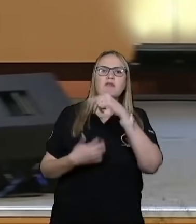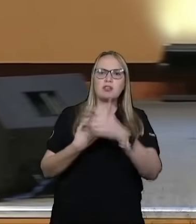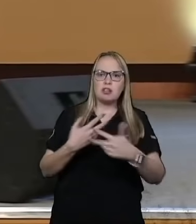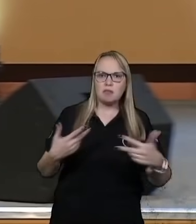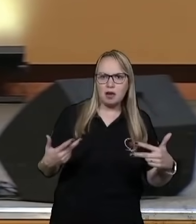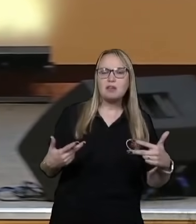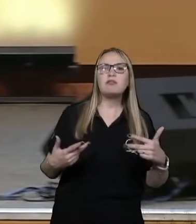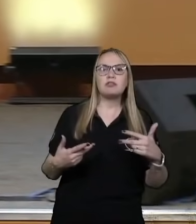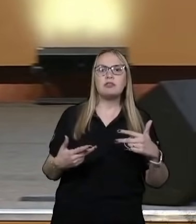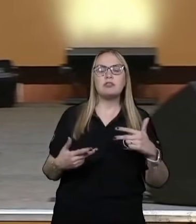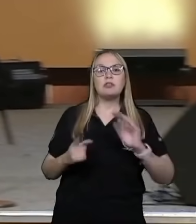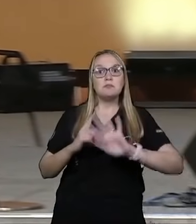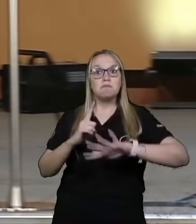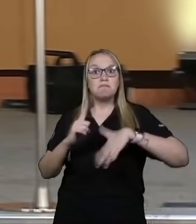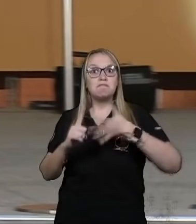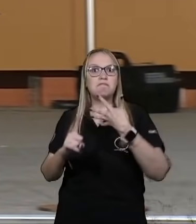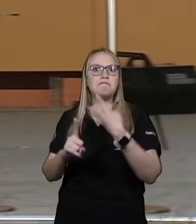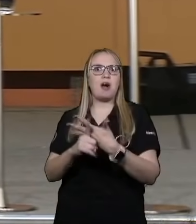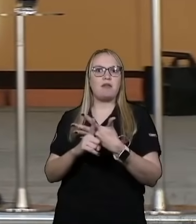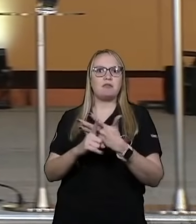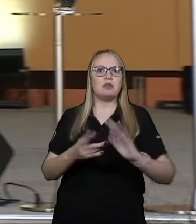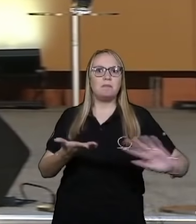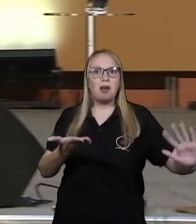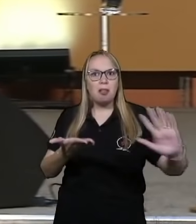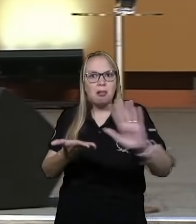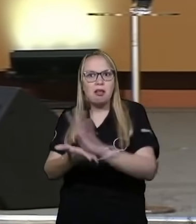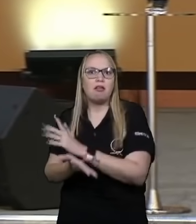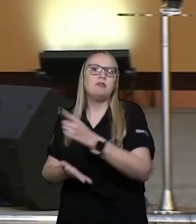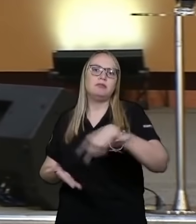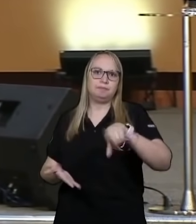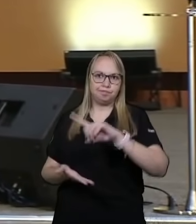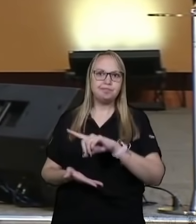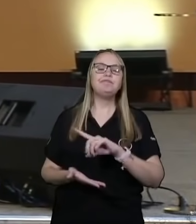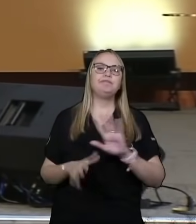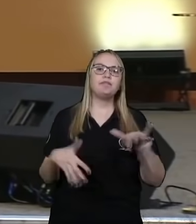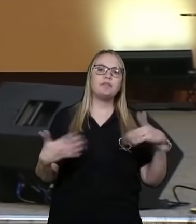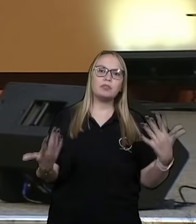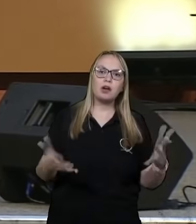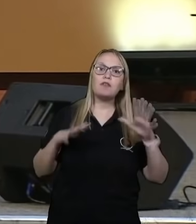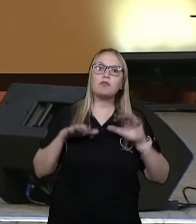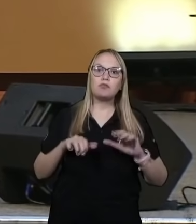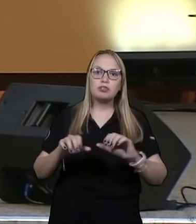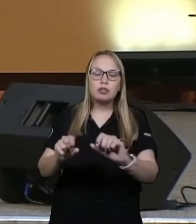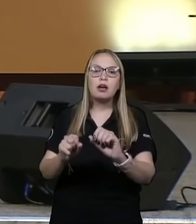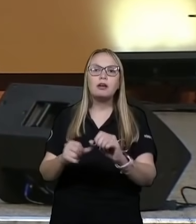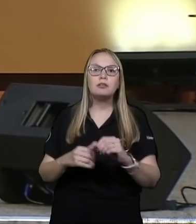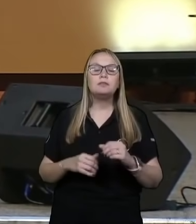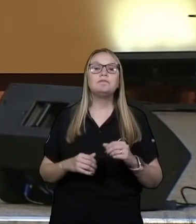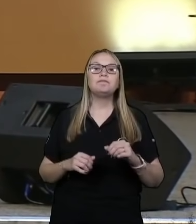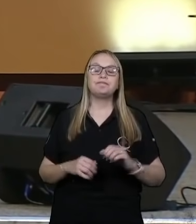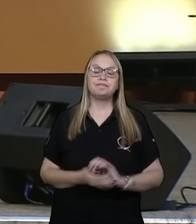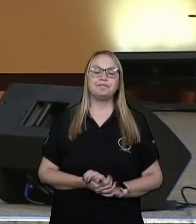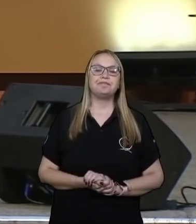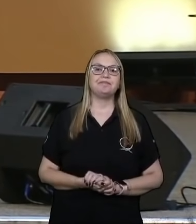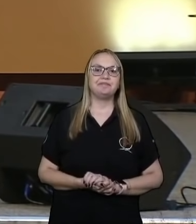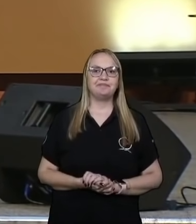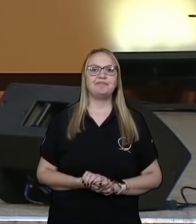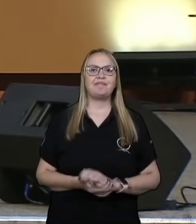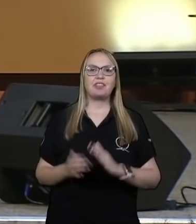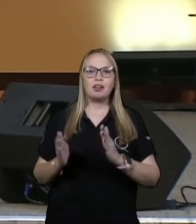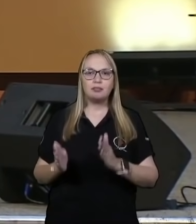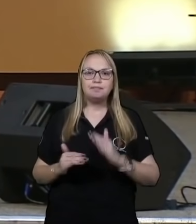ferozes que aí estão vão se multiplicar e vão destruir você então vocês vão conquistar a terra